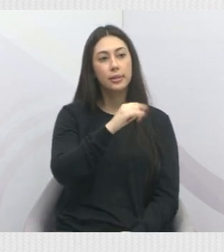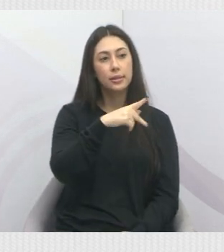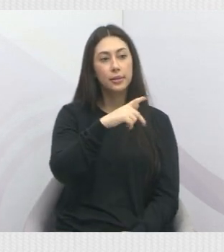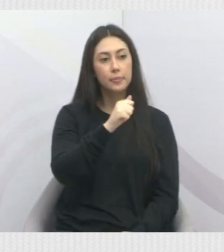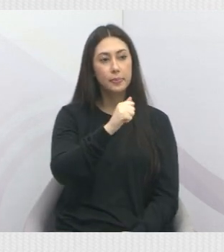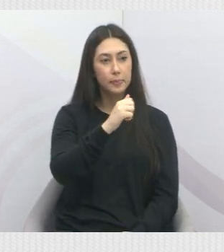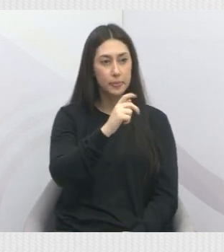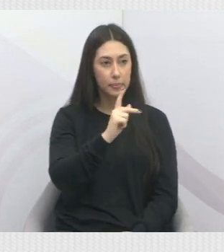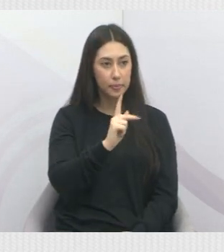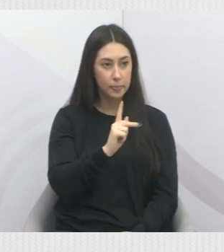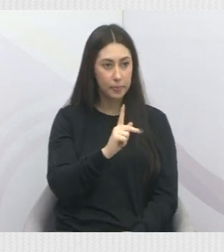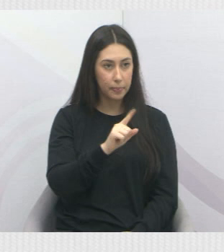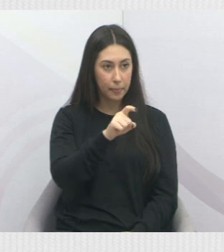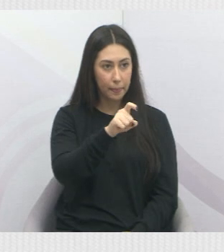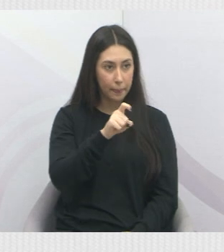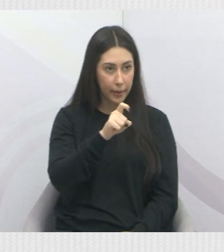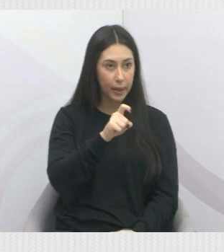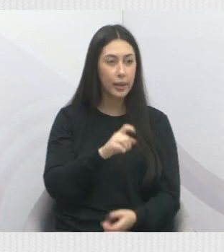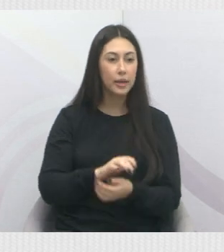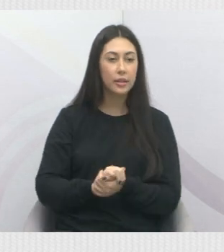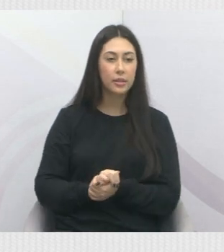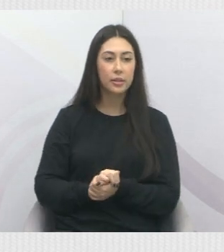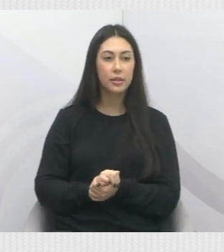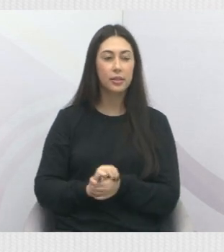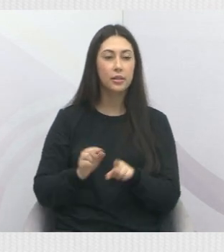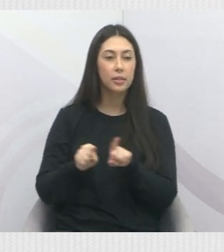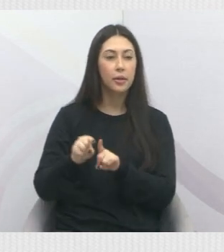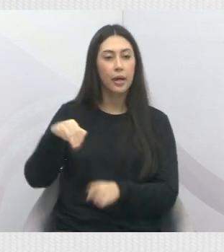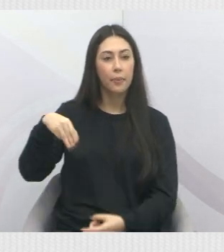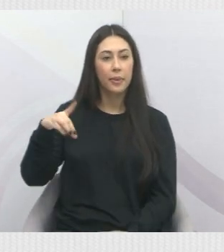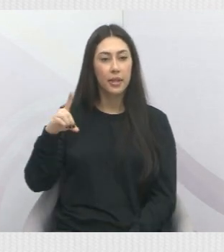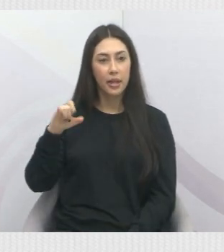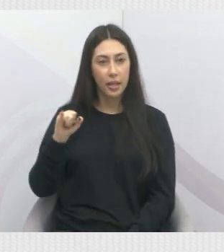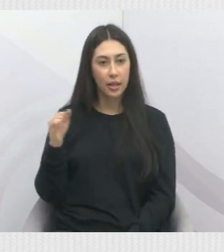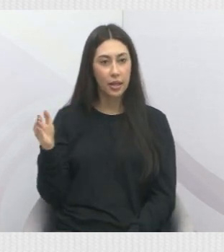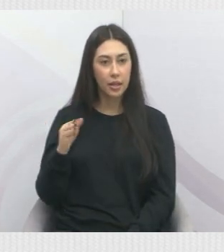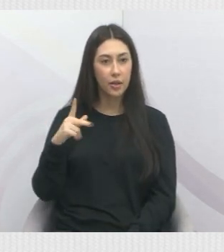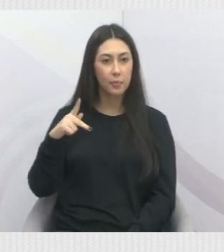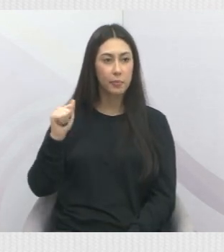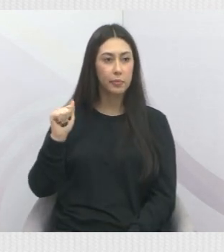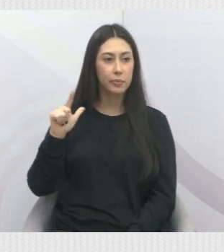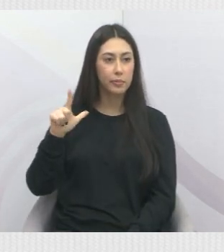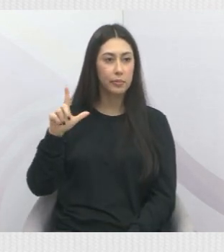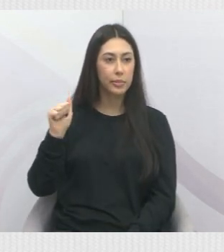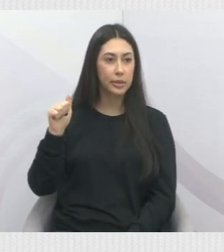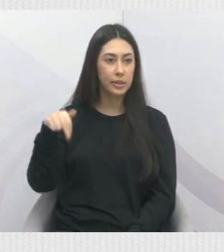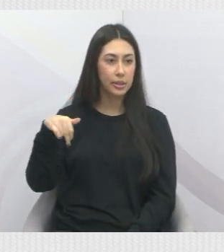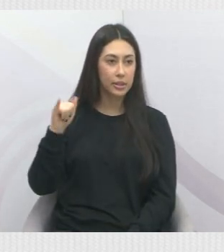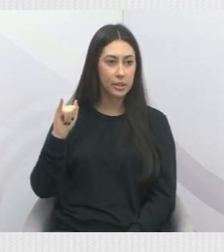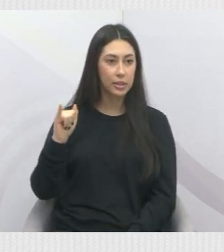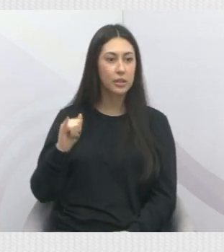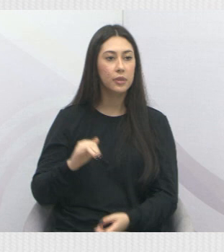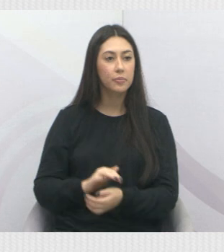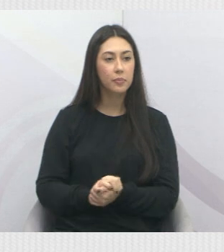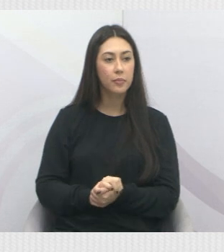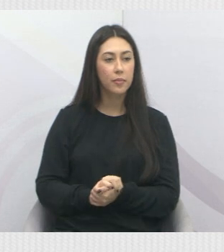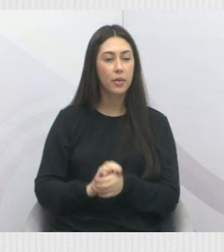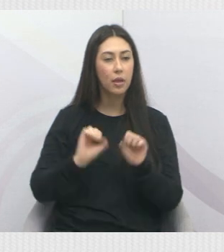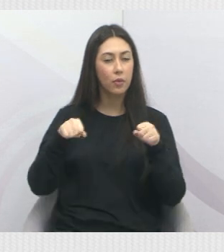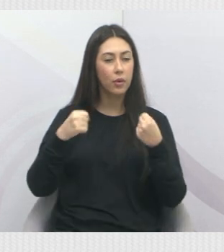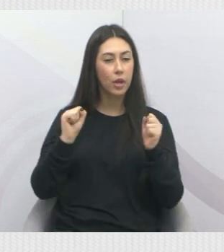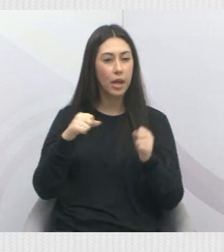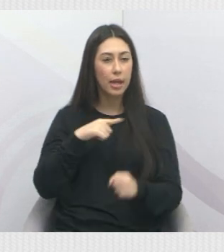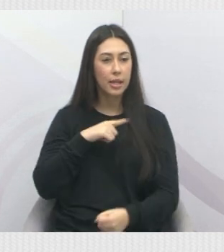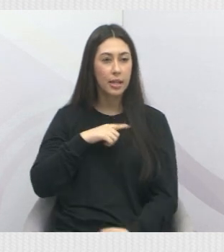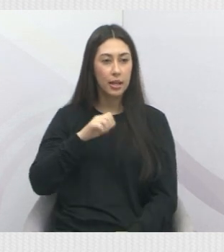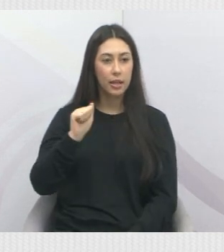magnética, MDI, Plane e Vale do Paraíba Nova Imagem, prestação de serviços de fisioterapia,